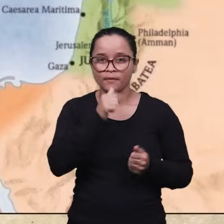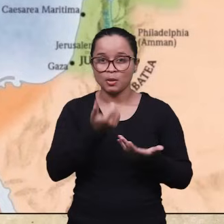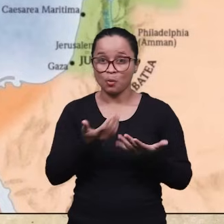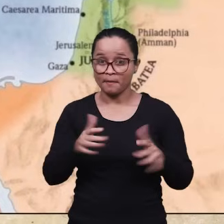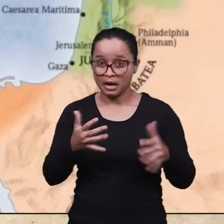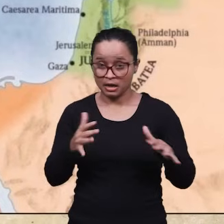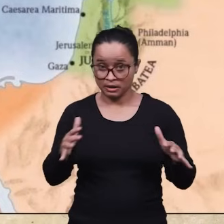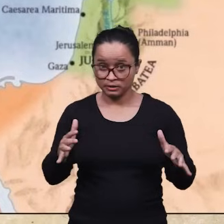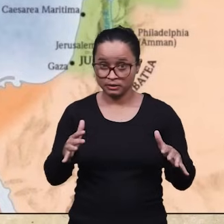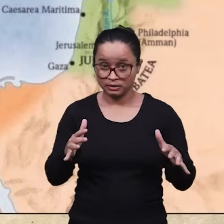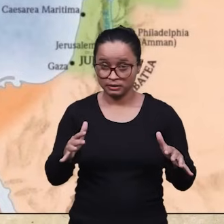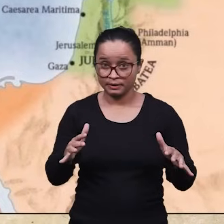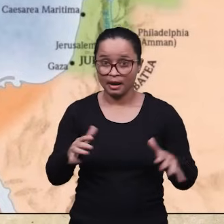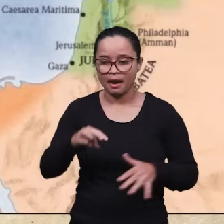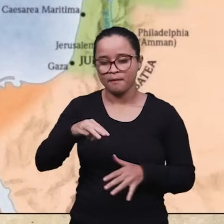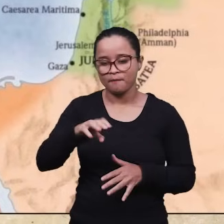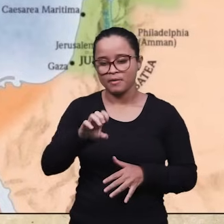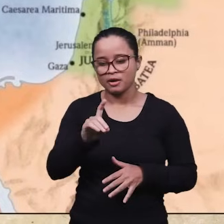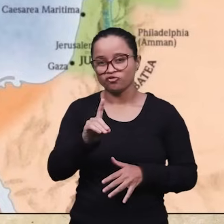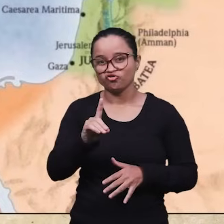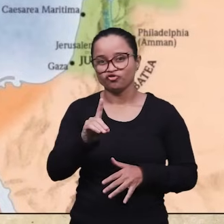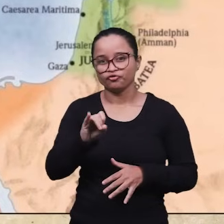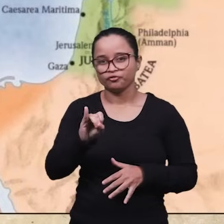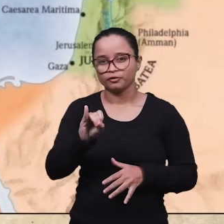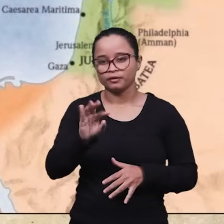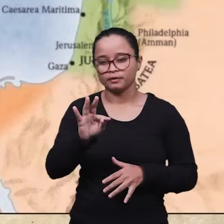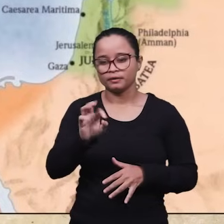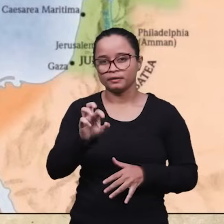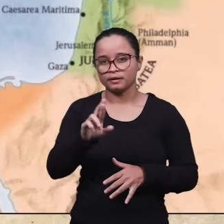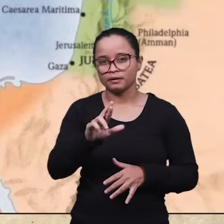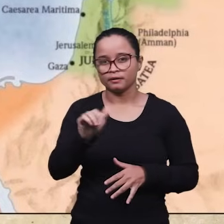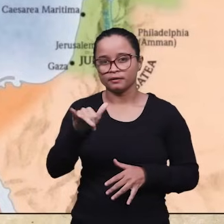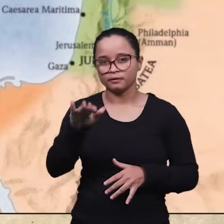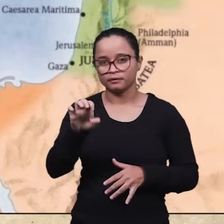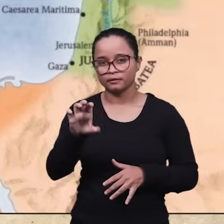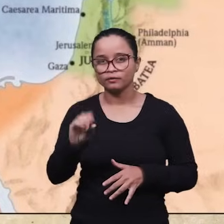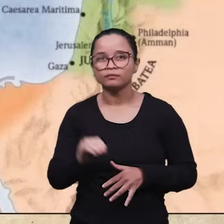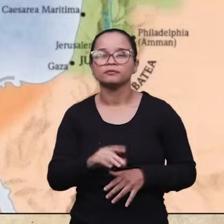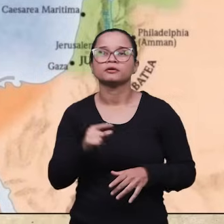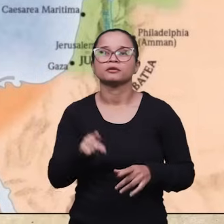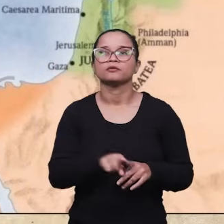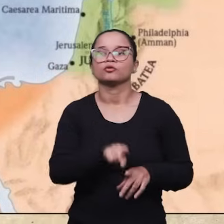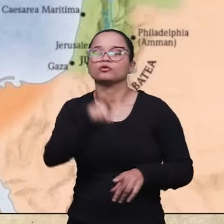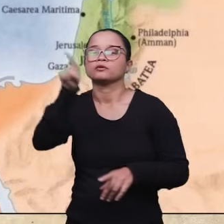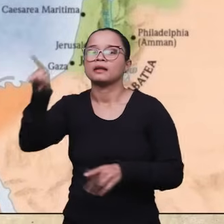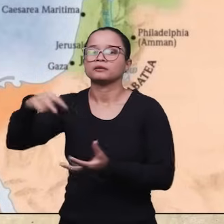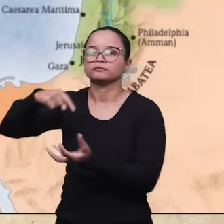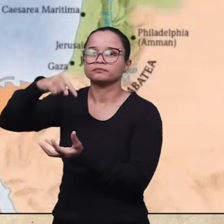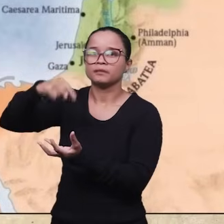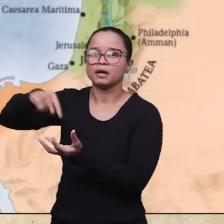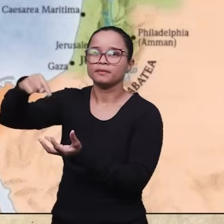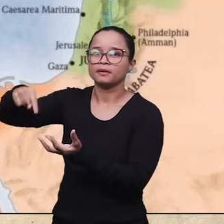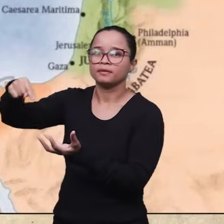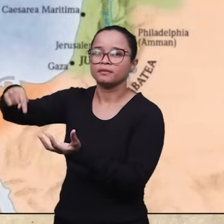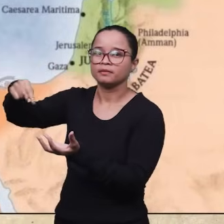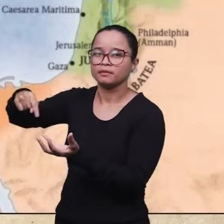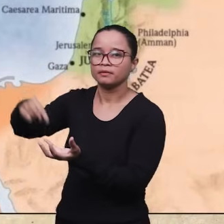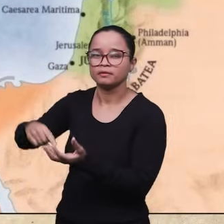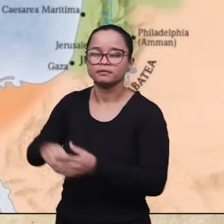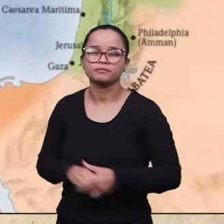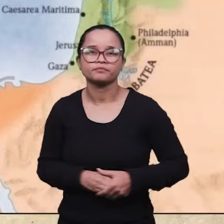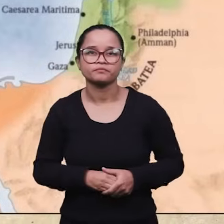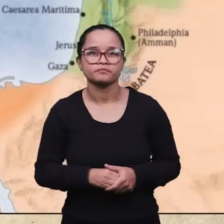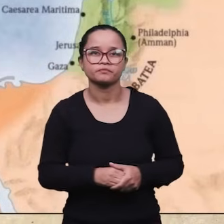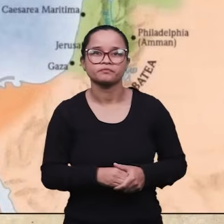Mediterrâneo e chegaram ao outro lado do continente e